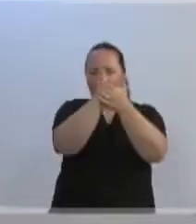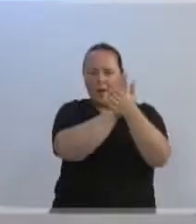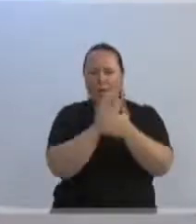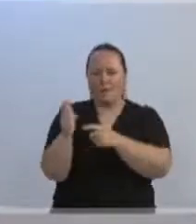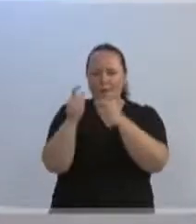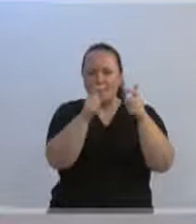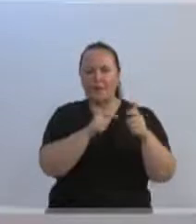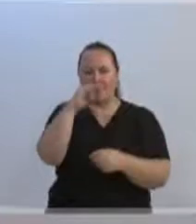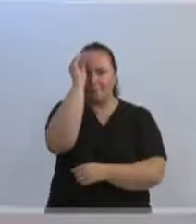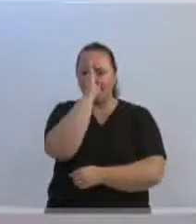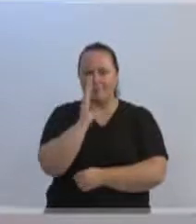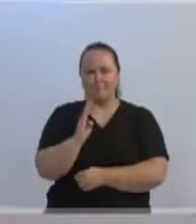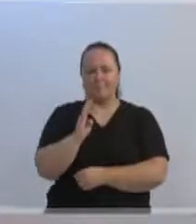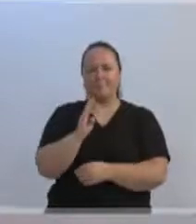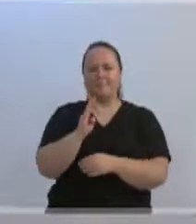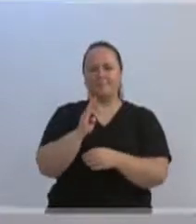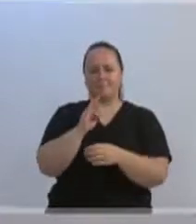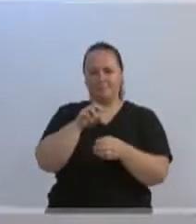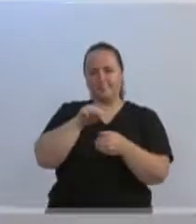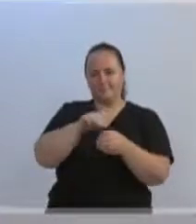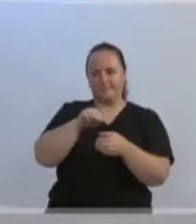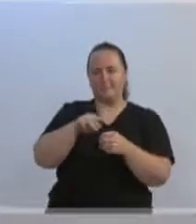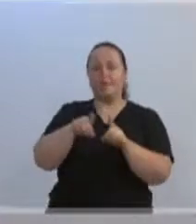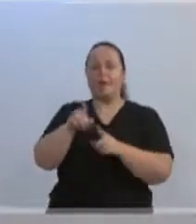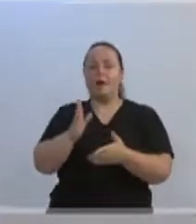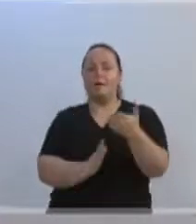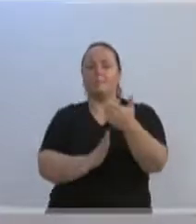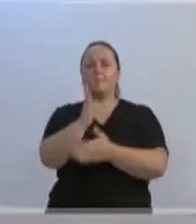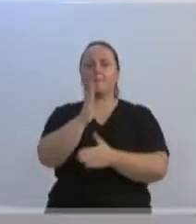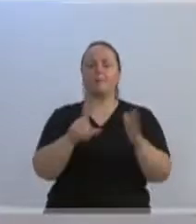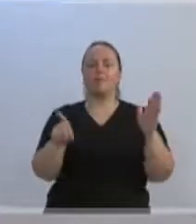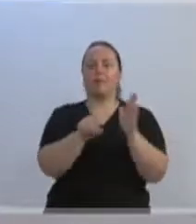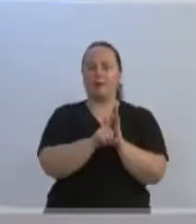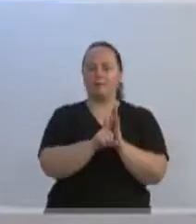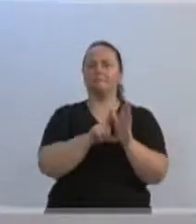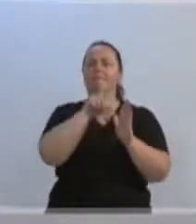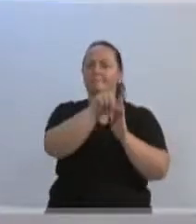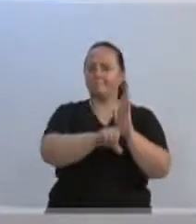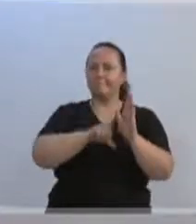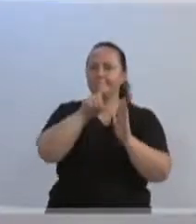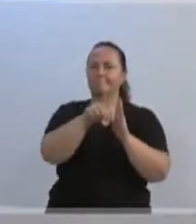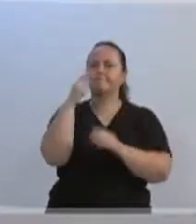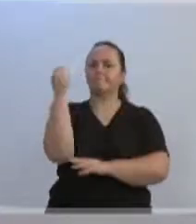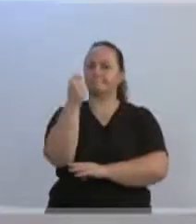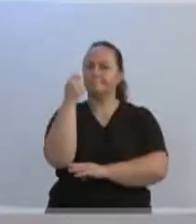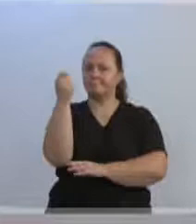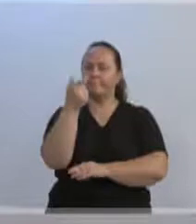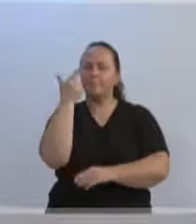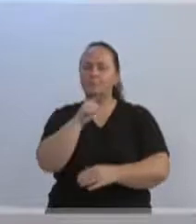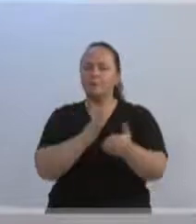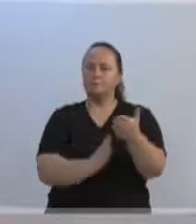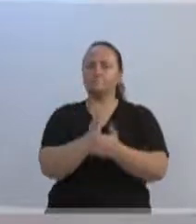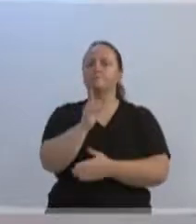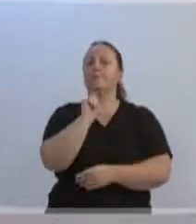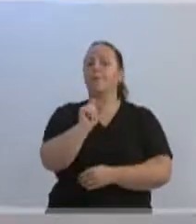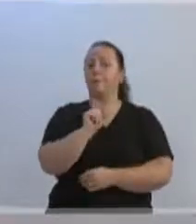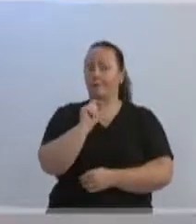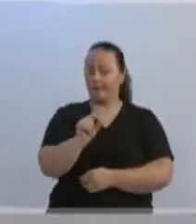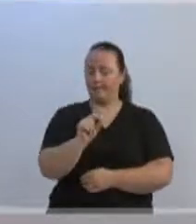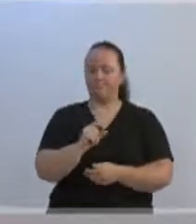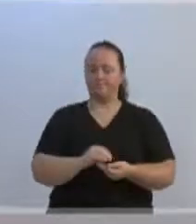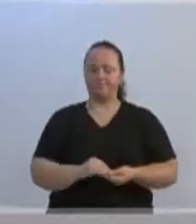é conseguiram aprovar legislações inclusive estado do rio grande do sul é possibilitando que